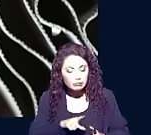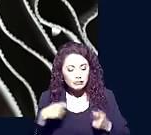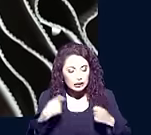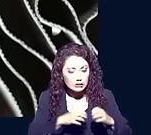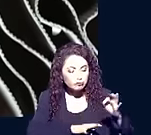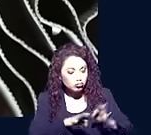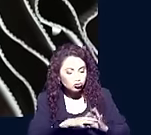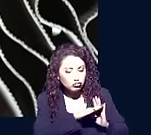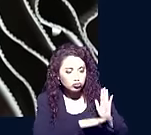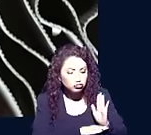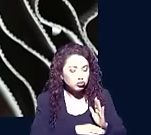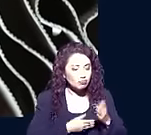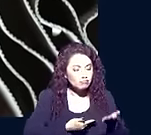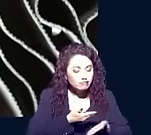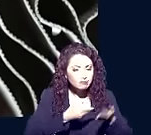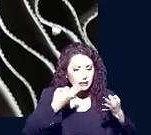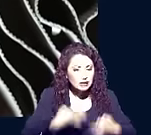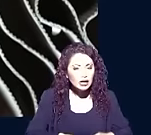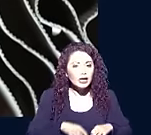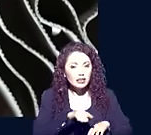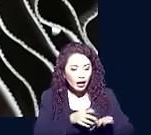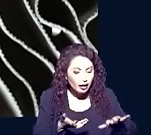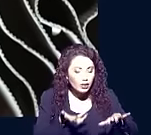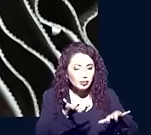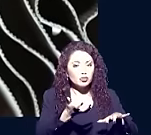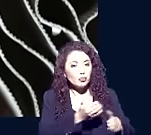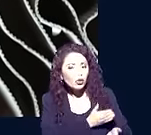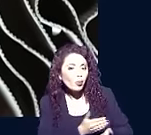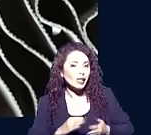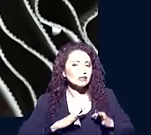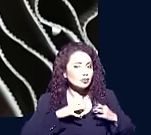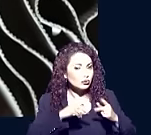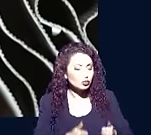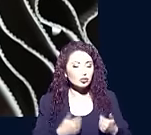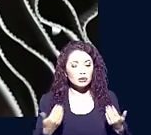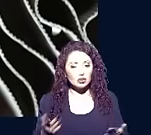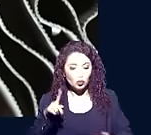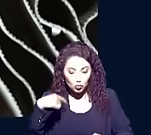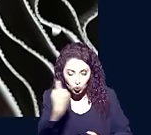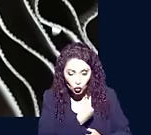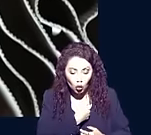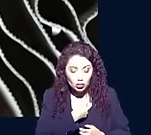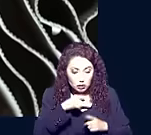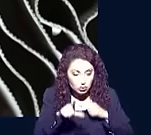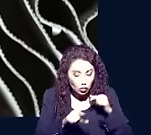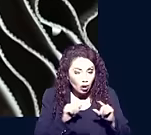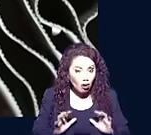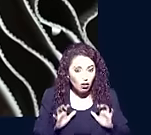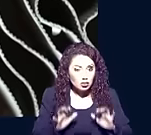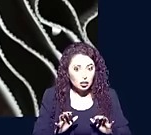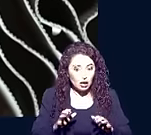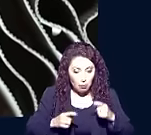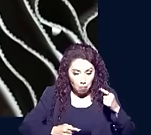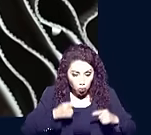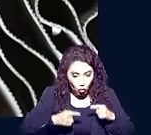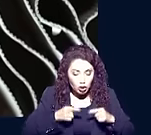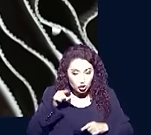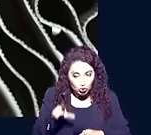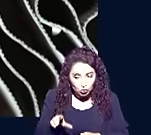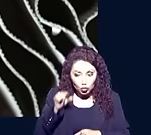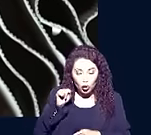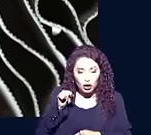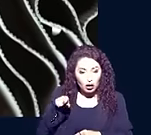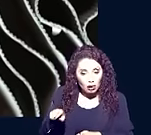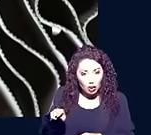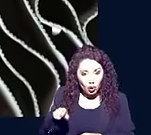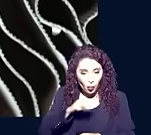a caixa de ressonância pela câmara dos deputados onde entra tudo Nós escolhemos a política escolheu o ministro hadad para ser